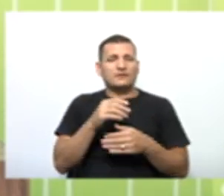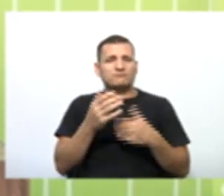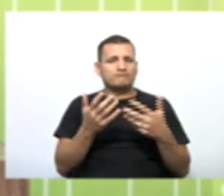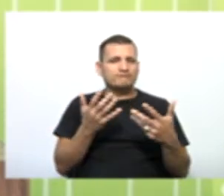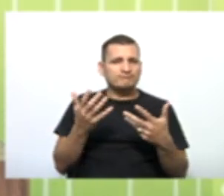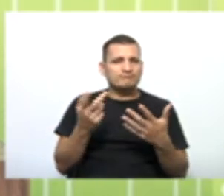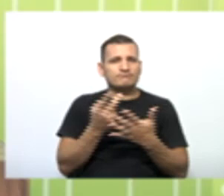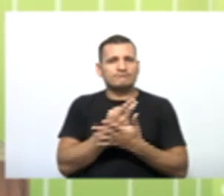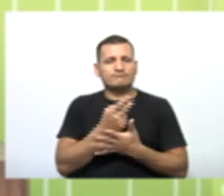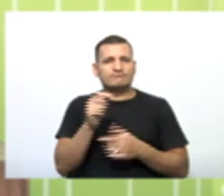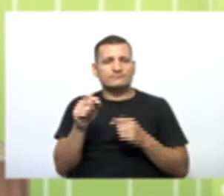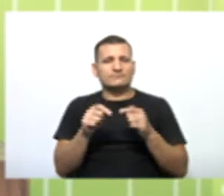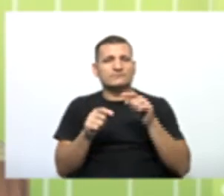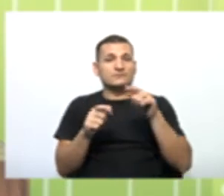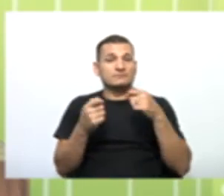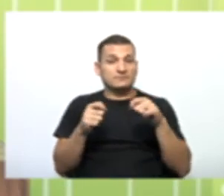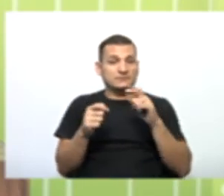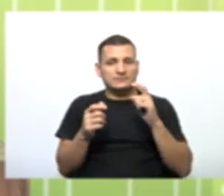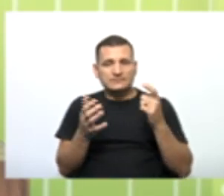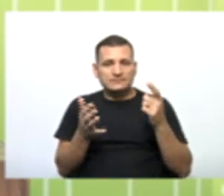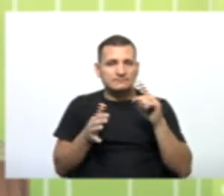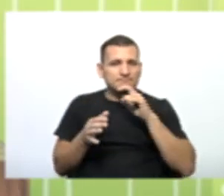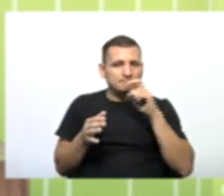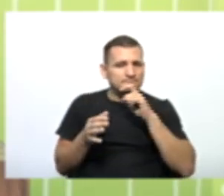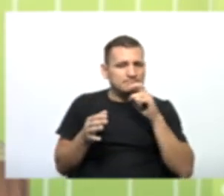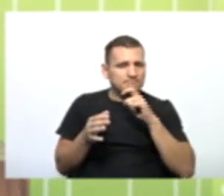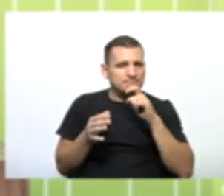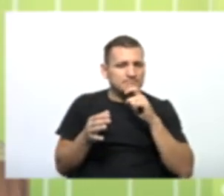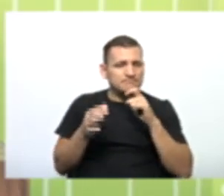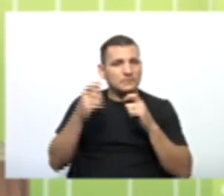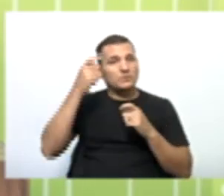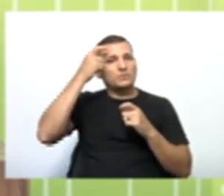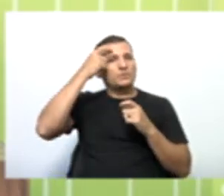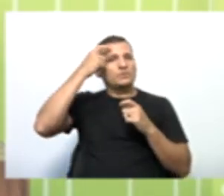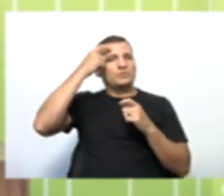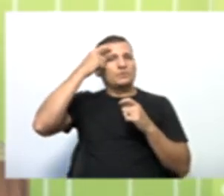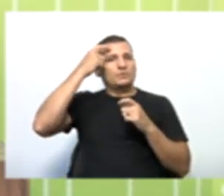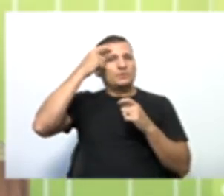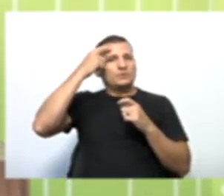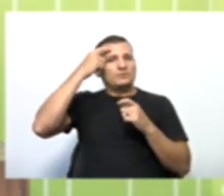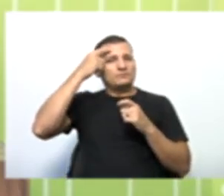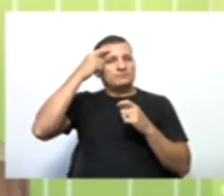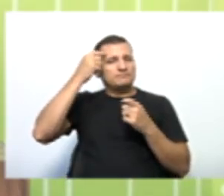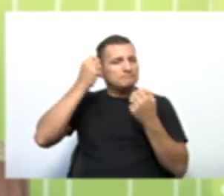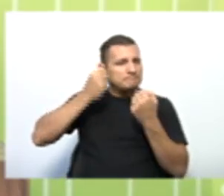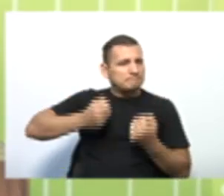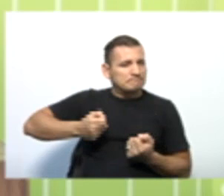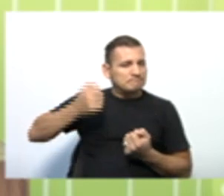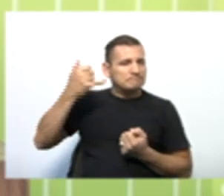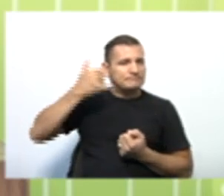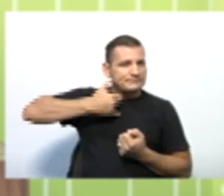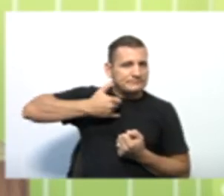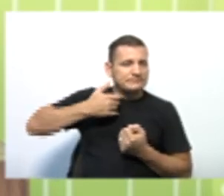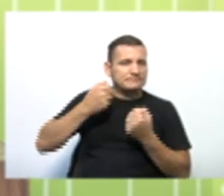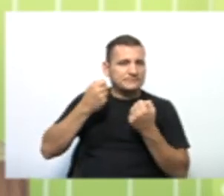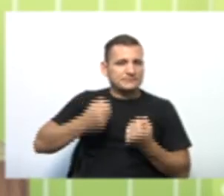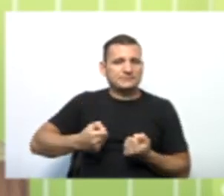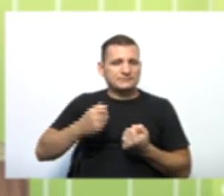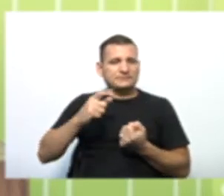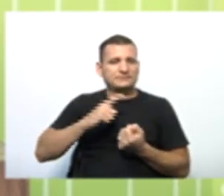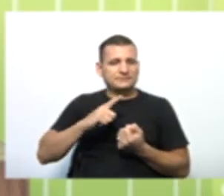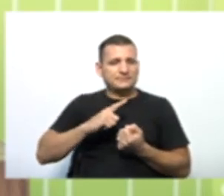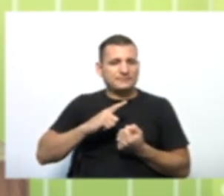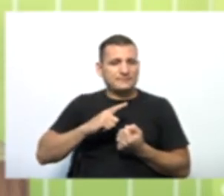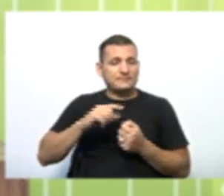você vai precisar mentir. A consciência pesa. A gente fica com aquele peso. Então,